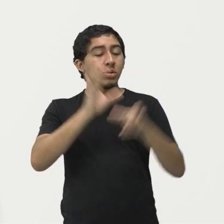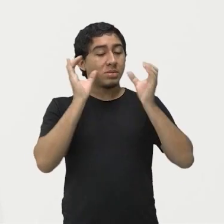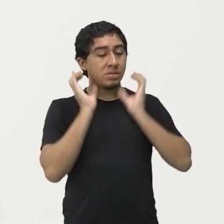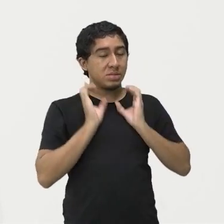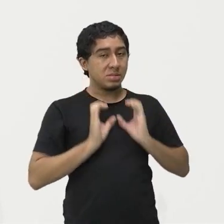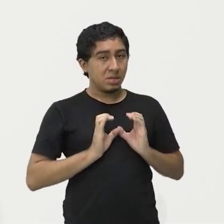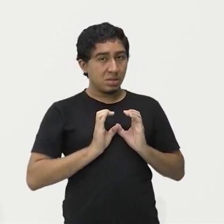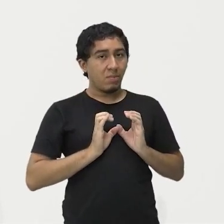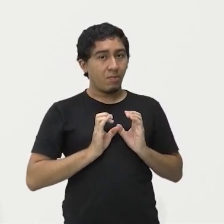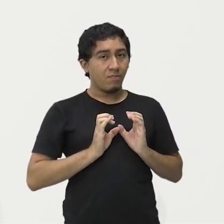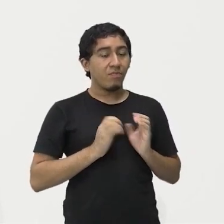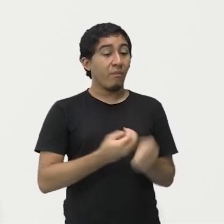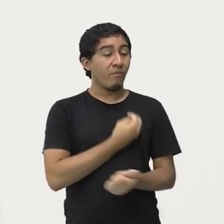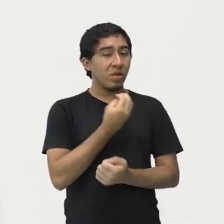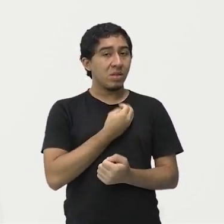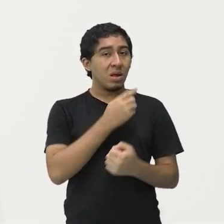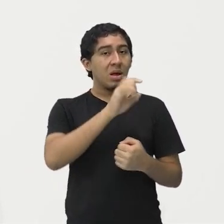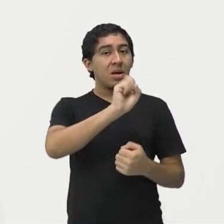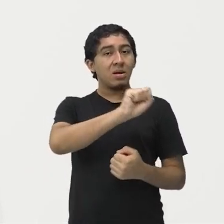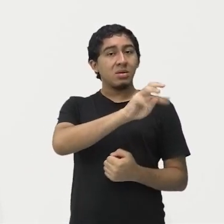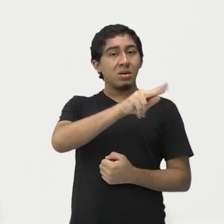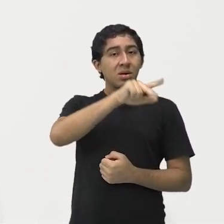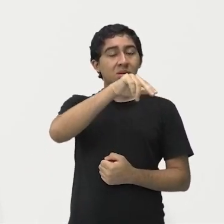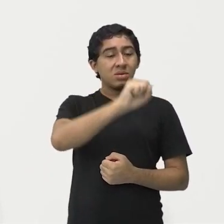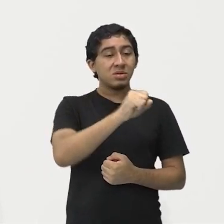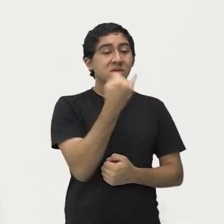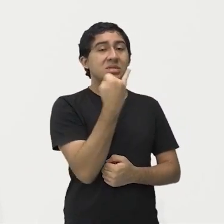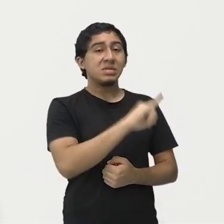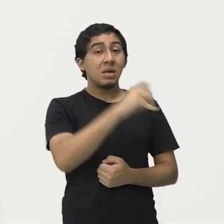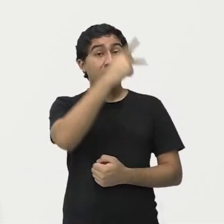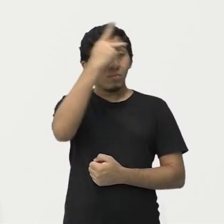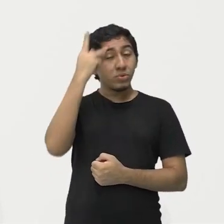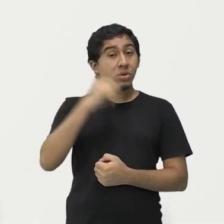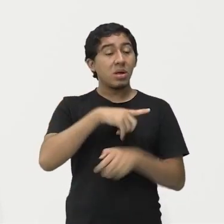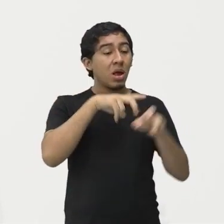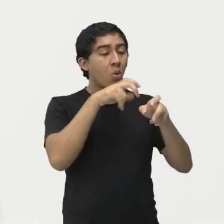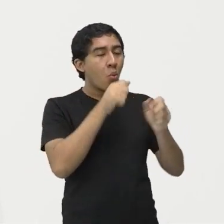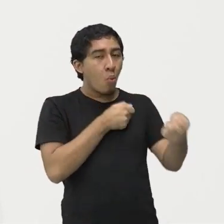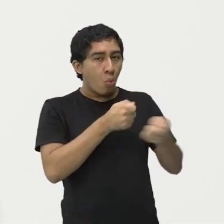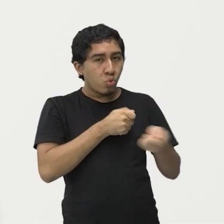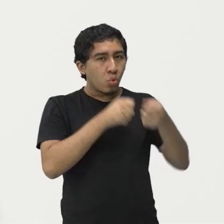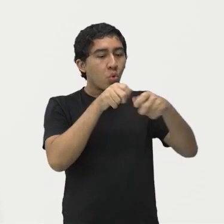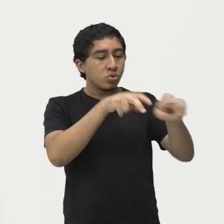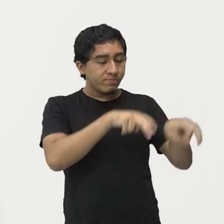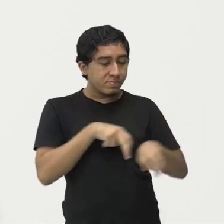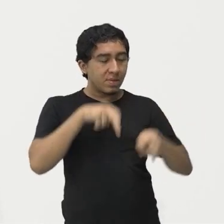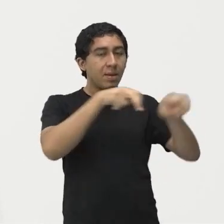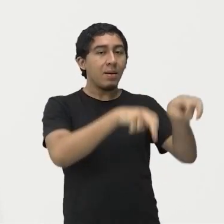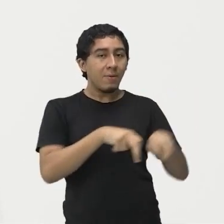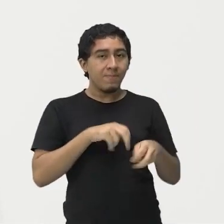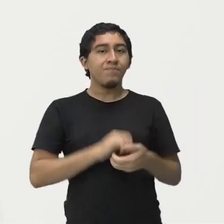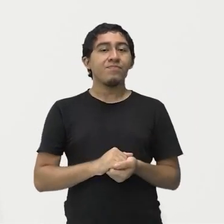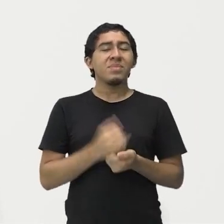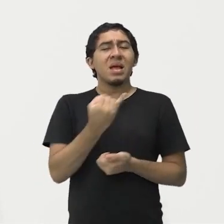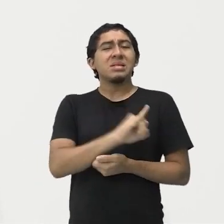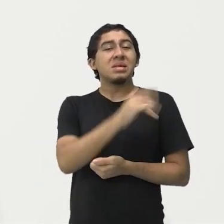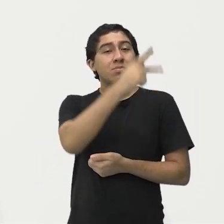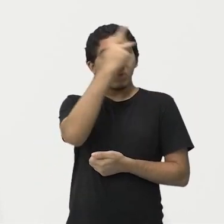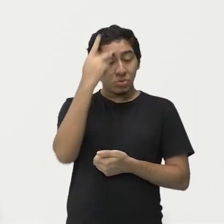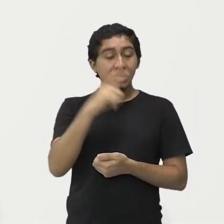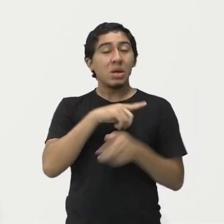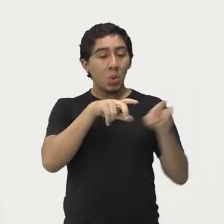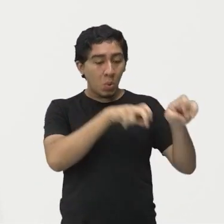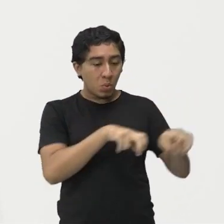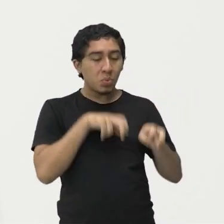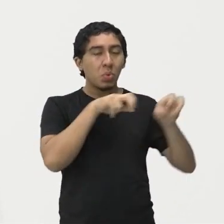aquele que tem a posse da terra. E, geralmente, quem tem a posse da terra são os homens